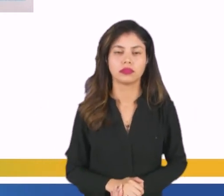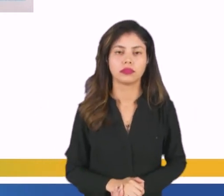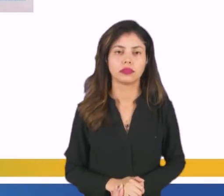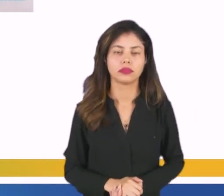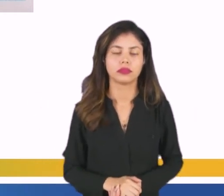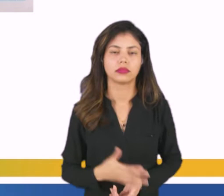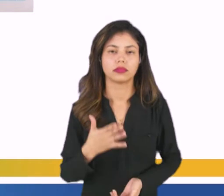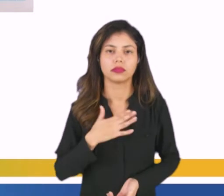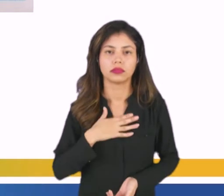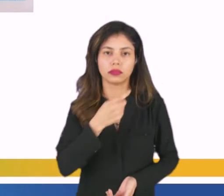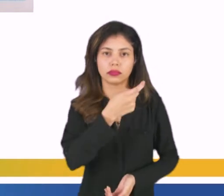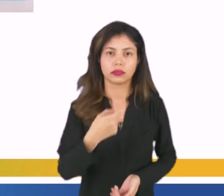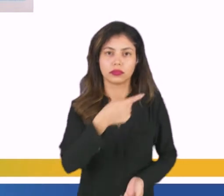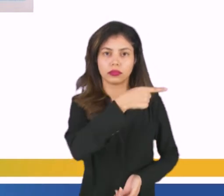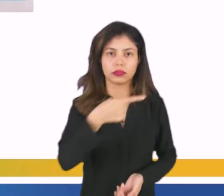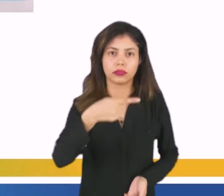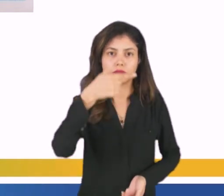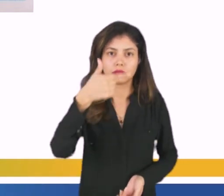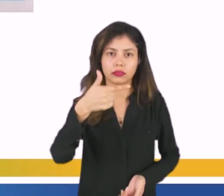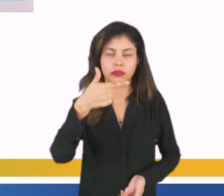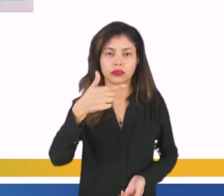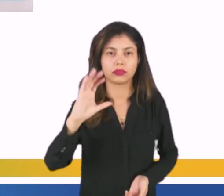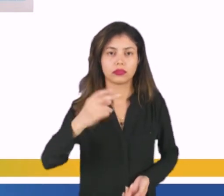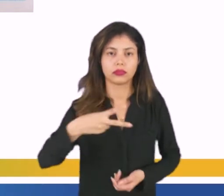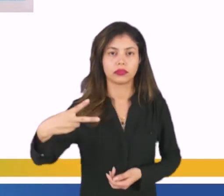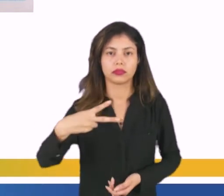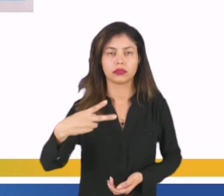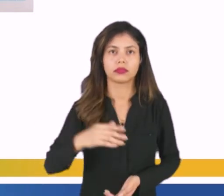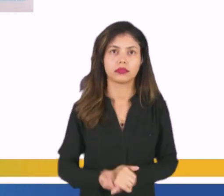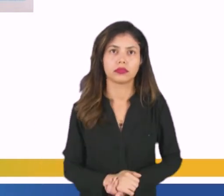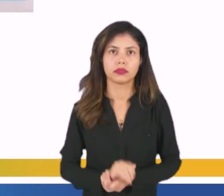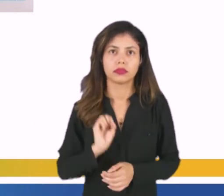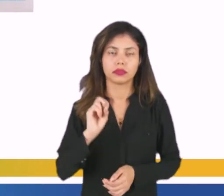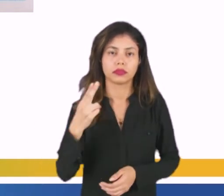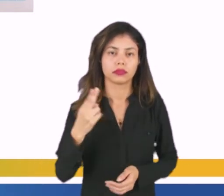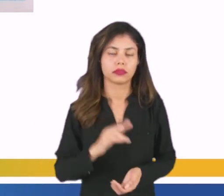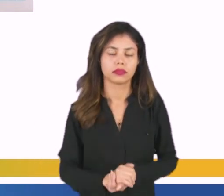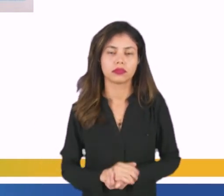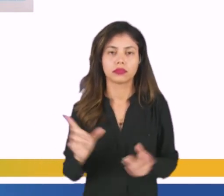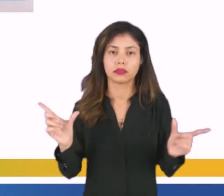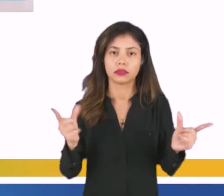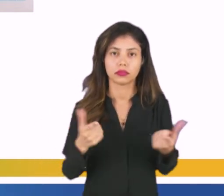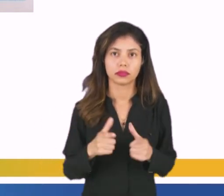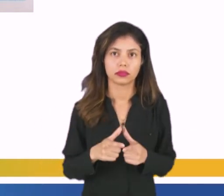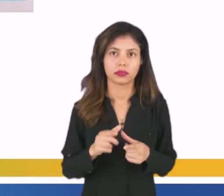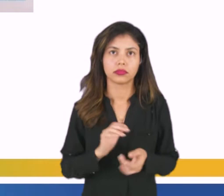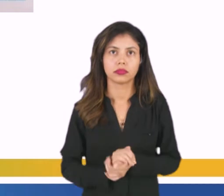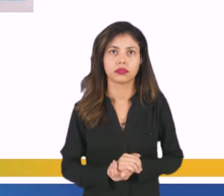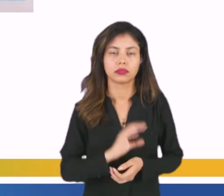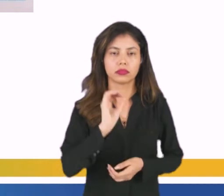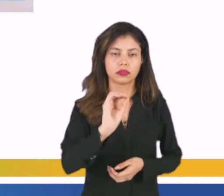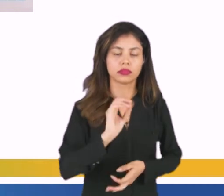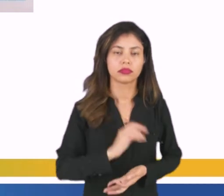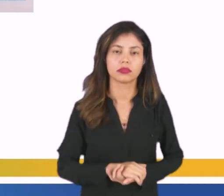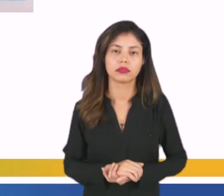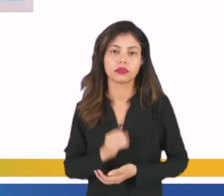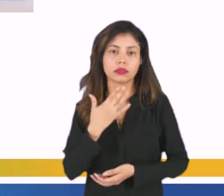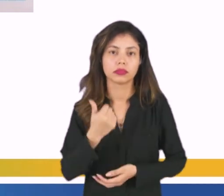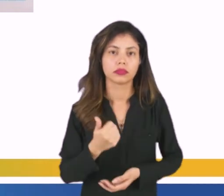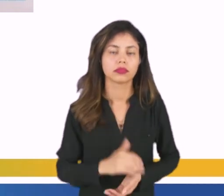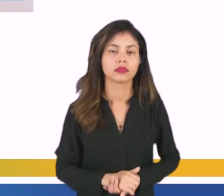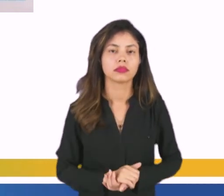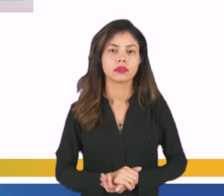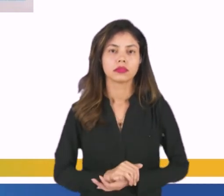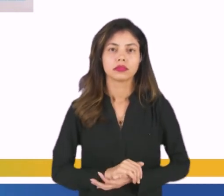meu x é menor ou igual a menos 2, ou menor ou igual a 0. Tudo